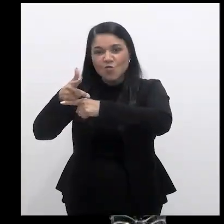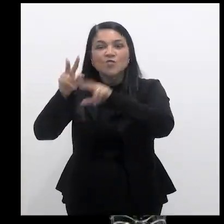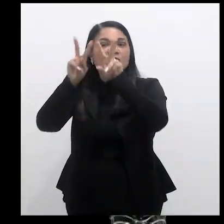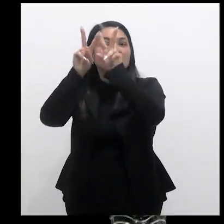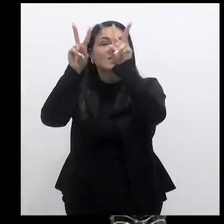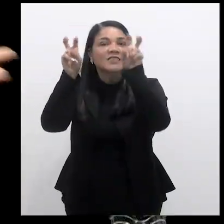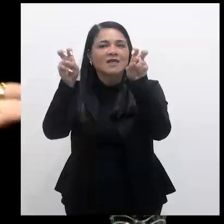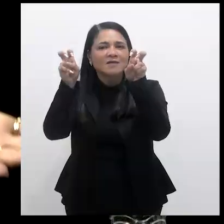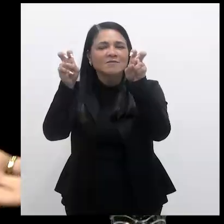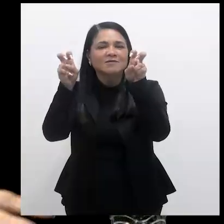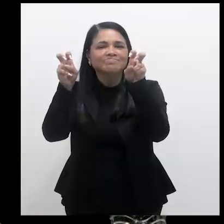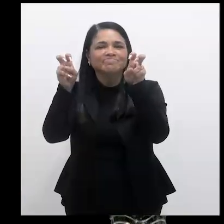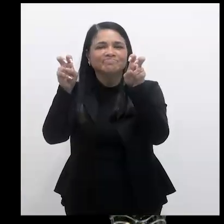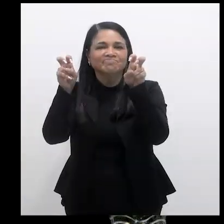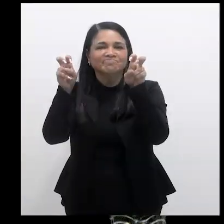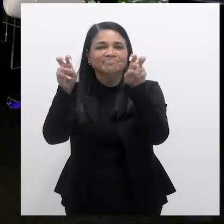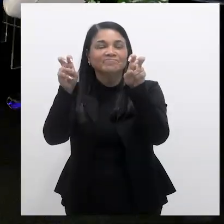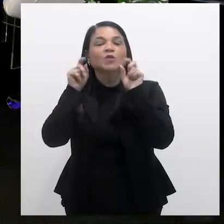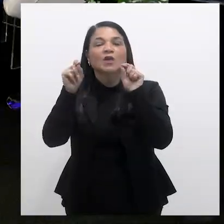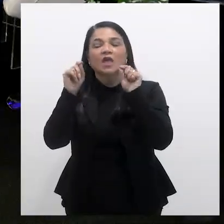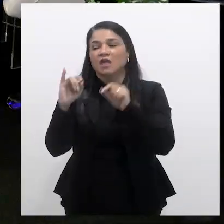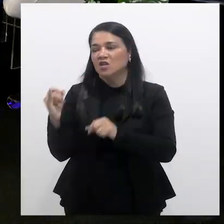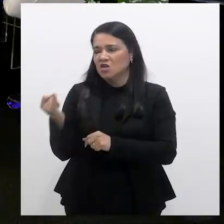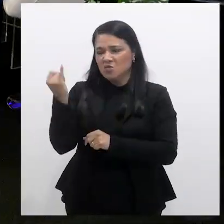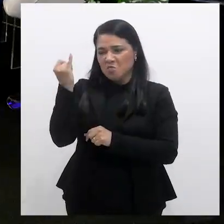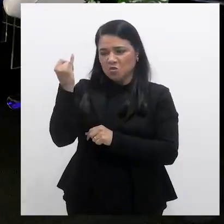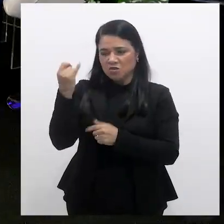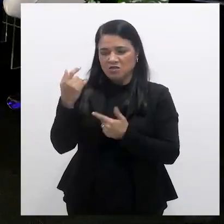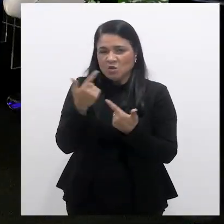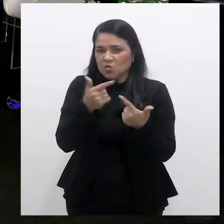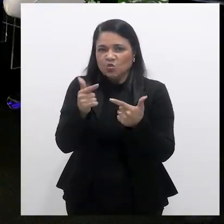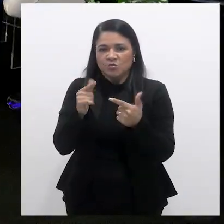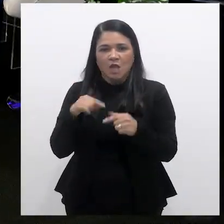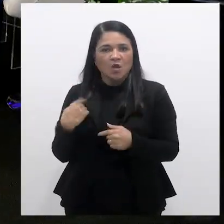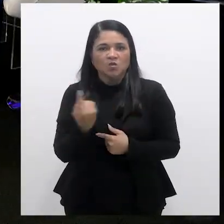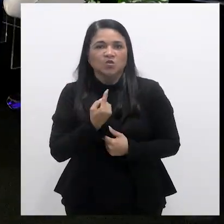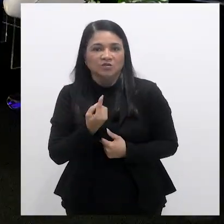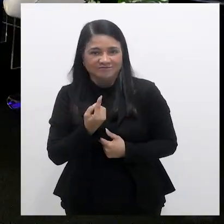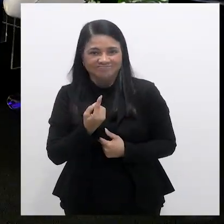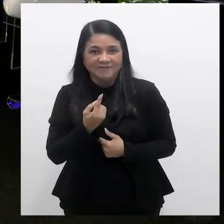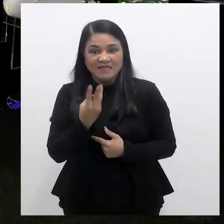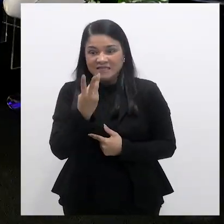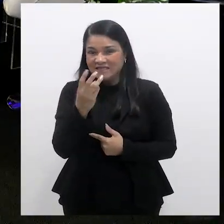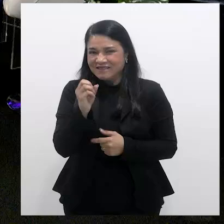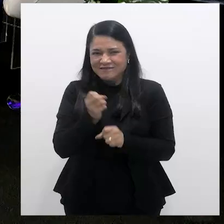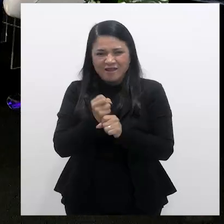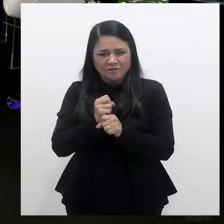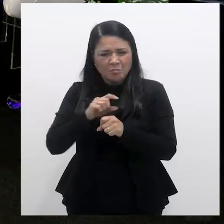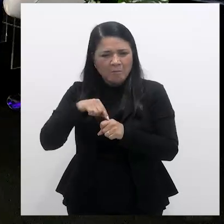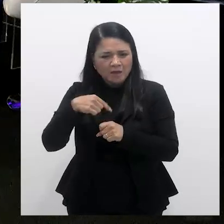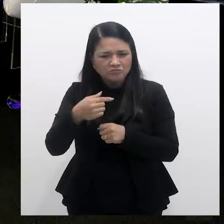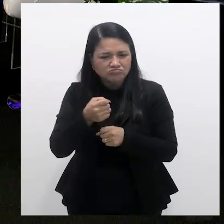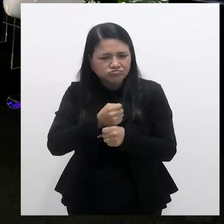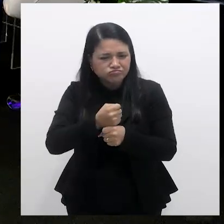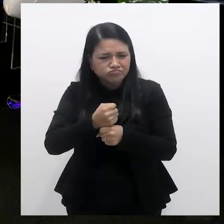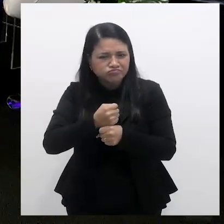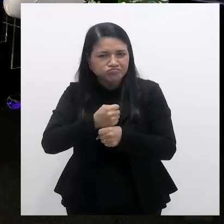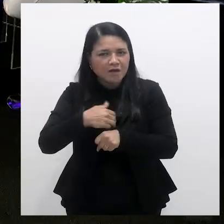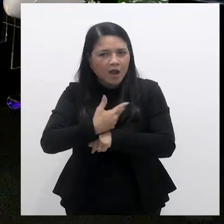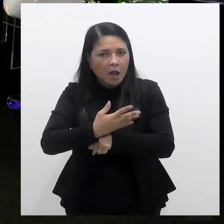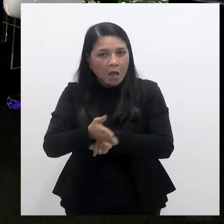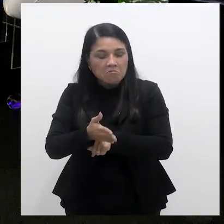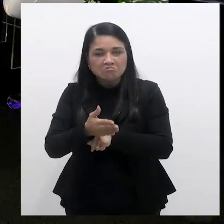fala, eles não se importam com a gente. E aí, 30 anos se passaram, e nada aconteceu.